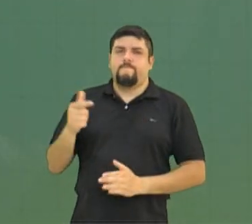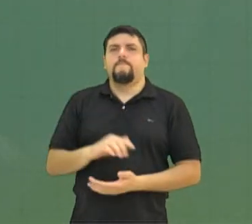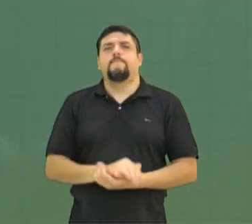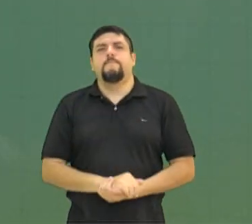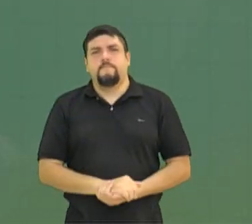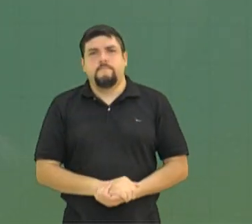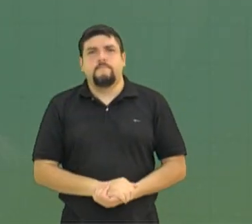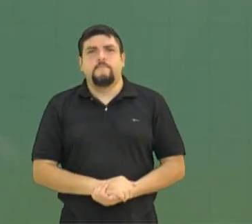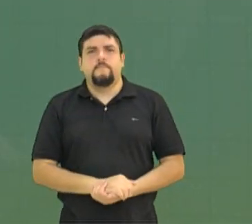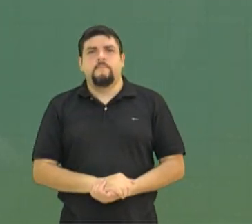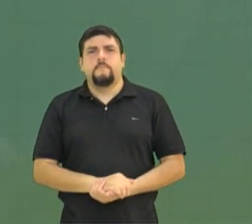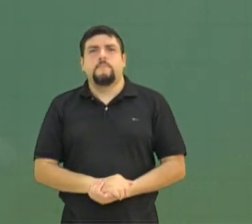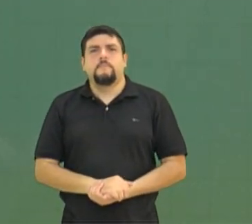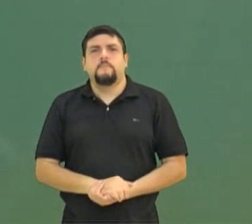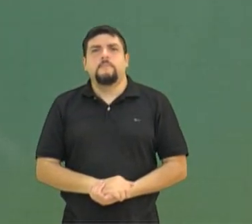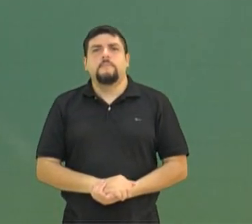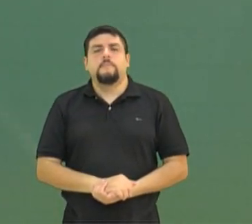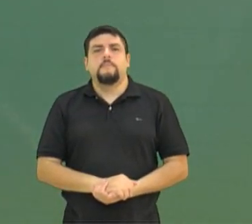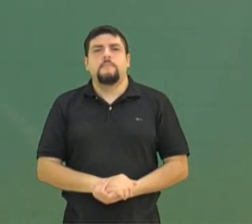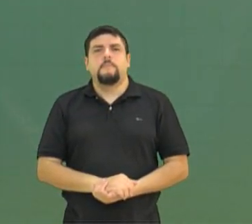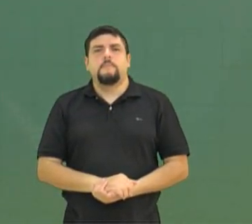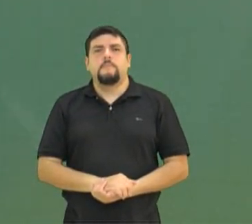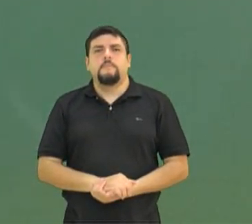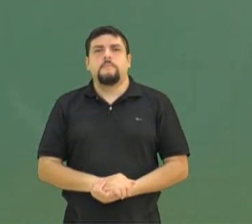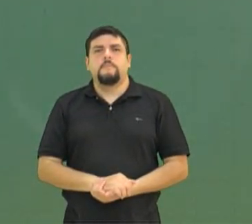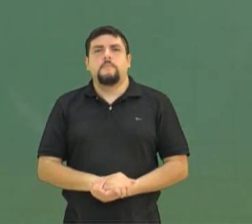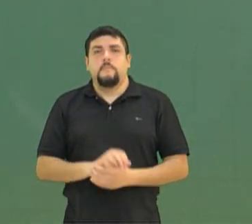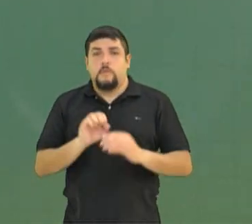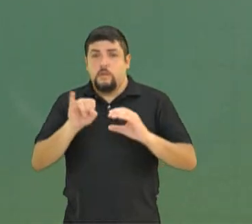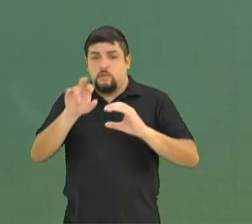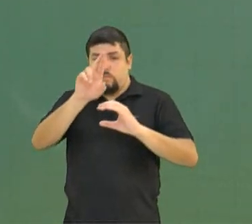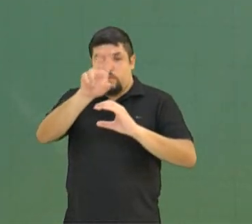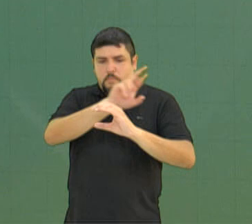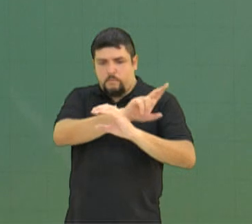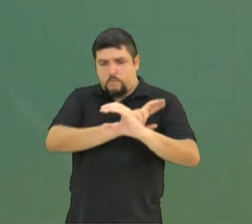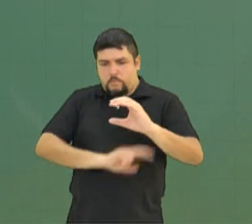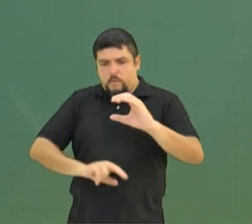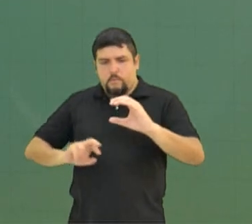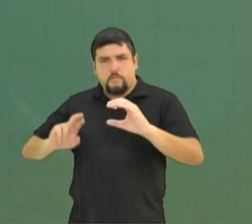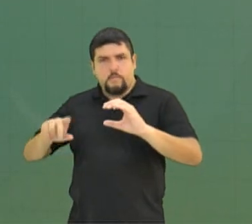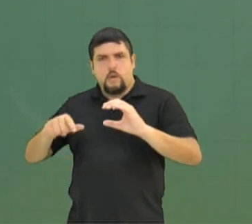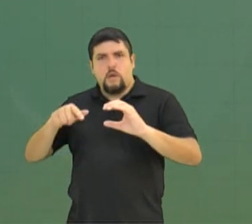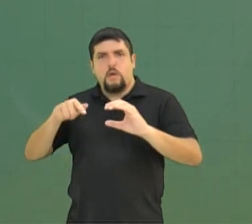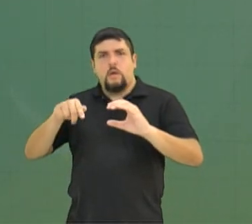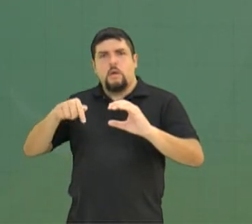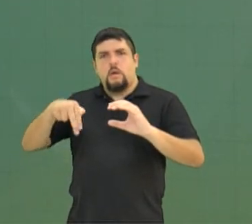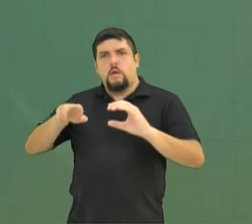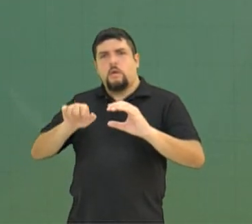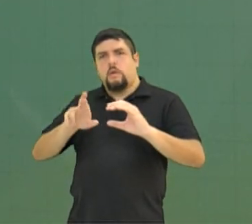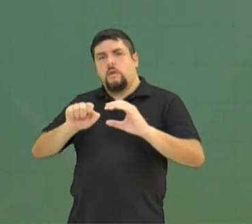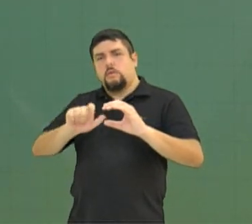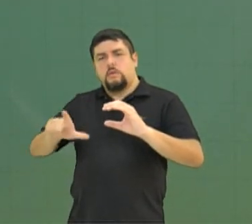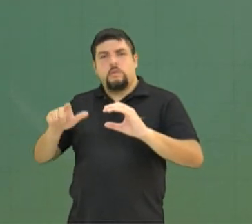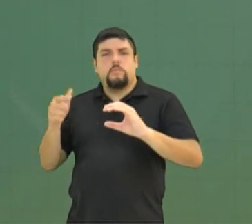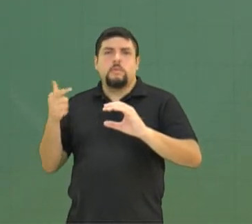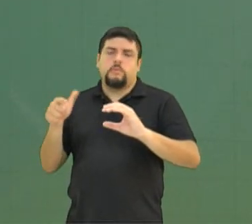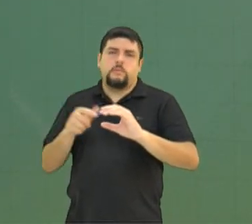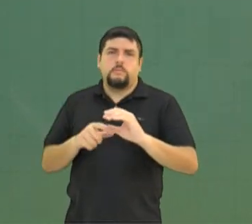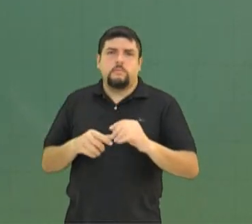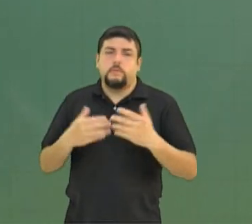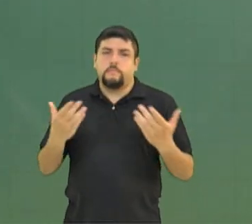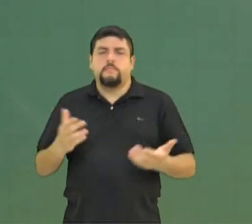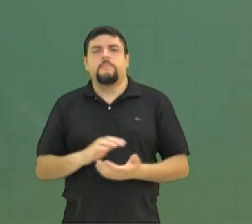isomeria óptica, porque não existe meu carbono quiral. Esse aqui se liga a 2-metil, esse se liga a 2